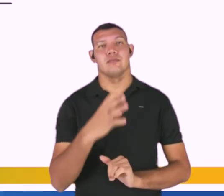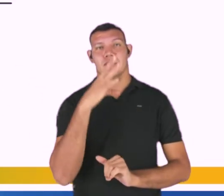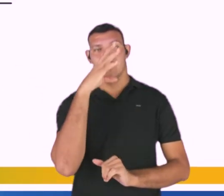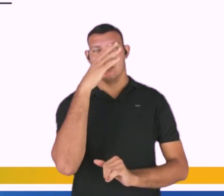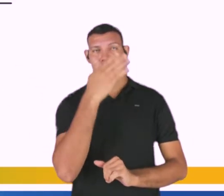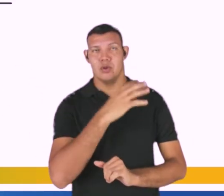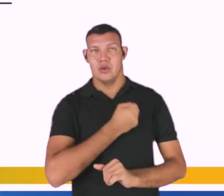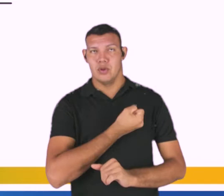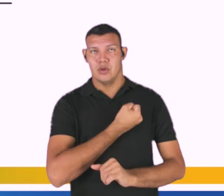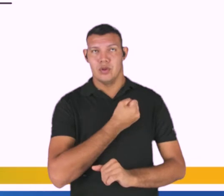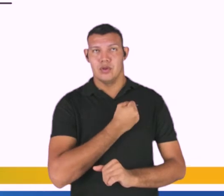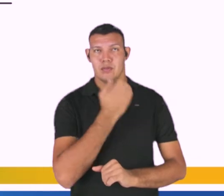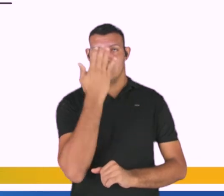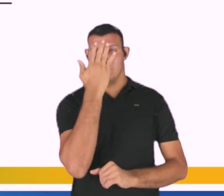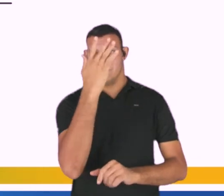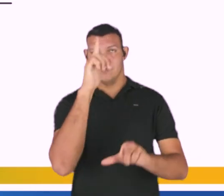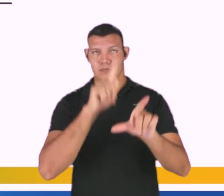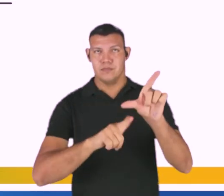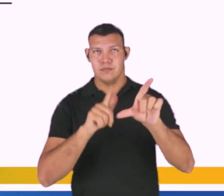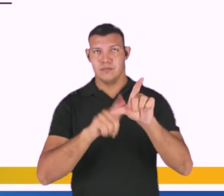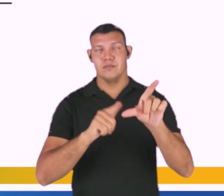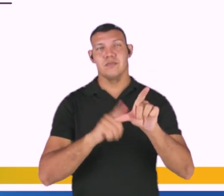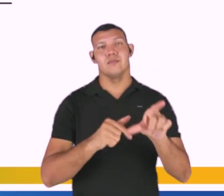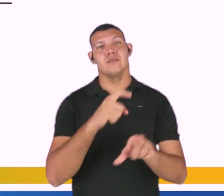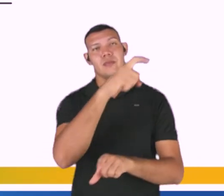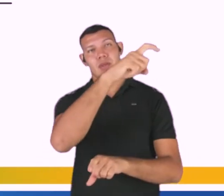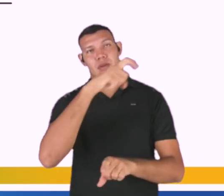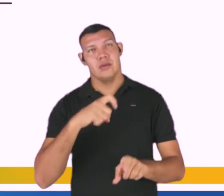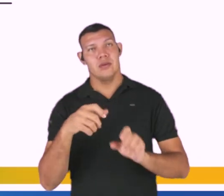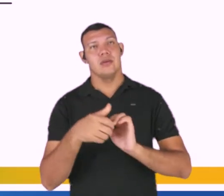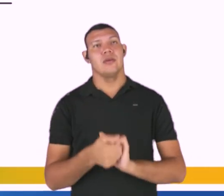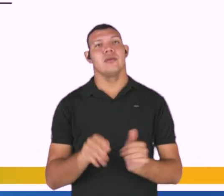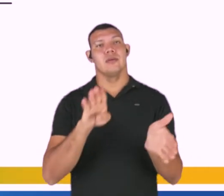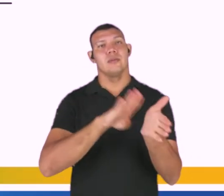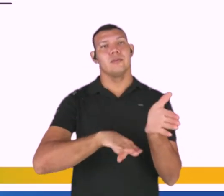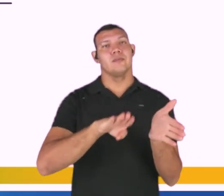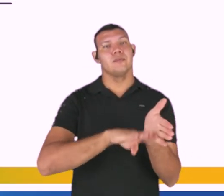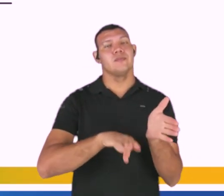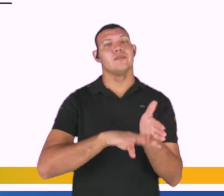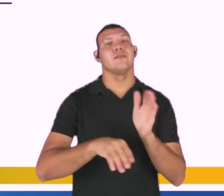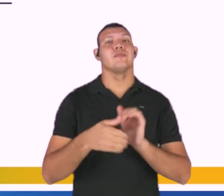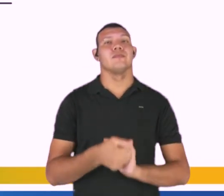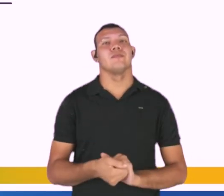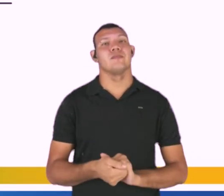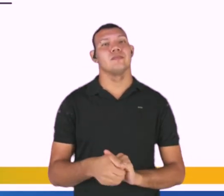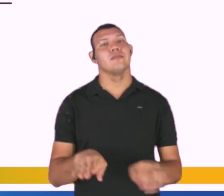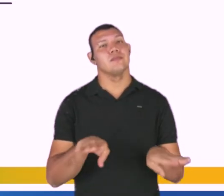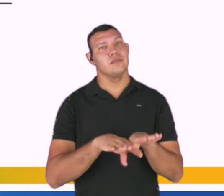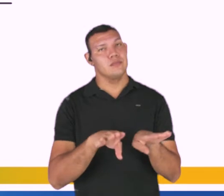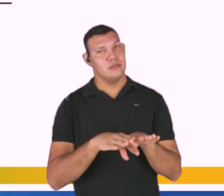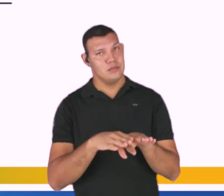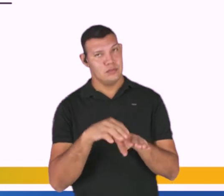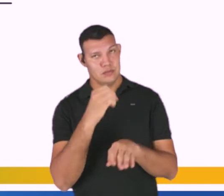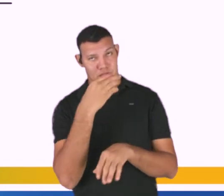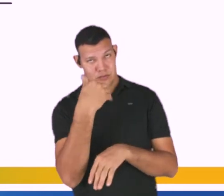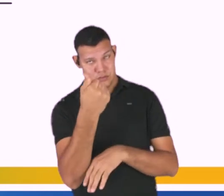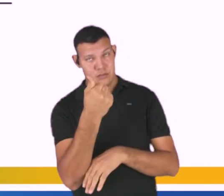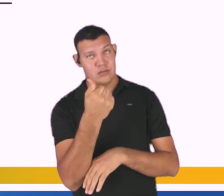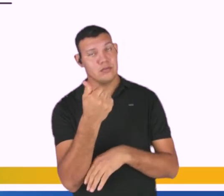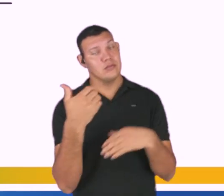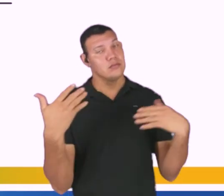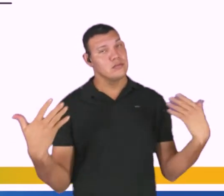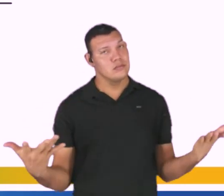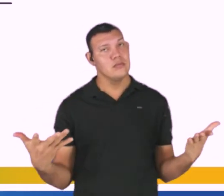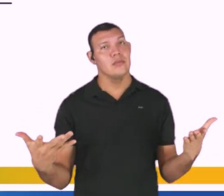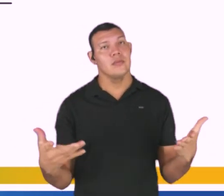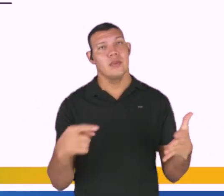coeficientes do quociente de x e o resto na divisão desse Olá tudo bem Então nesse